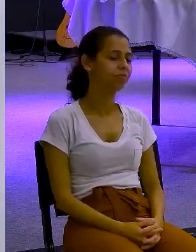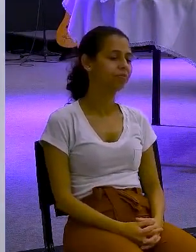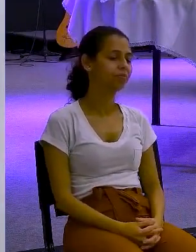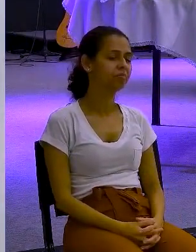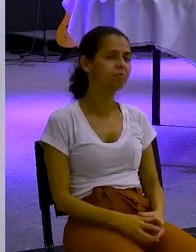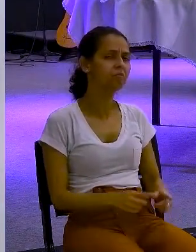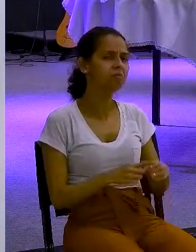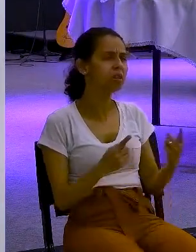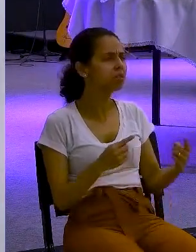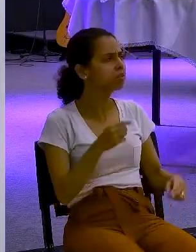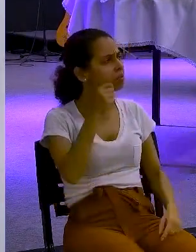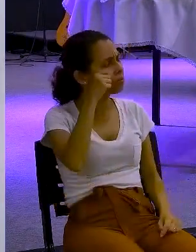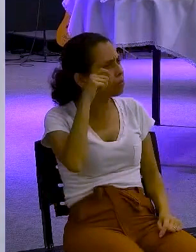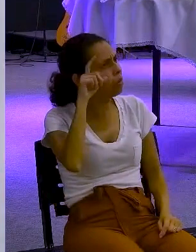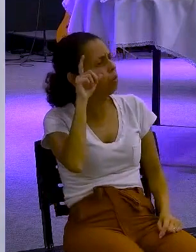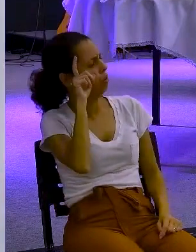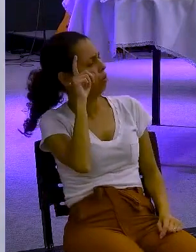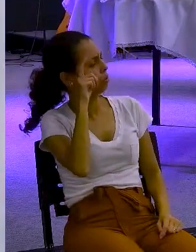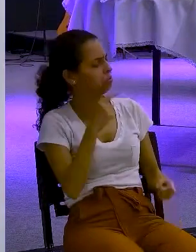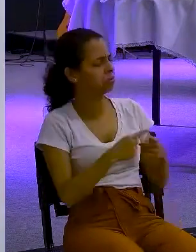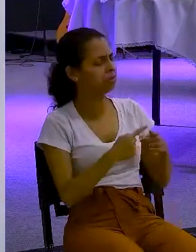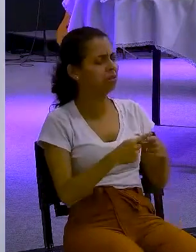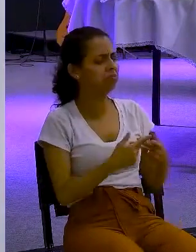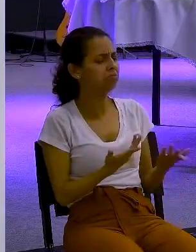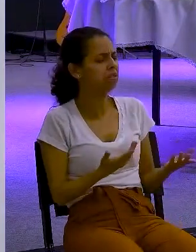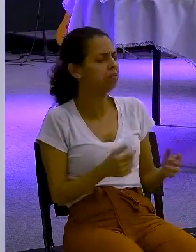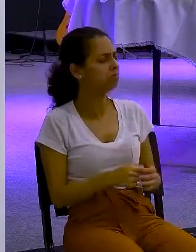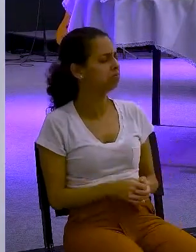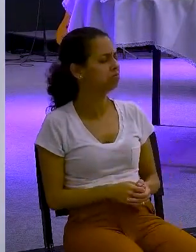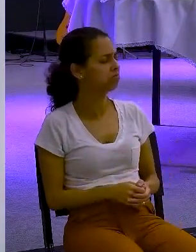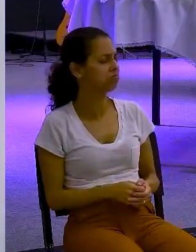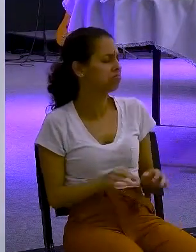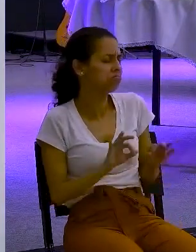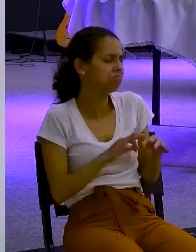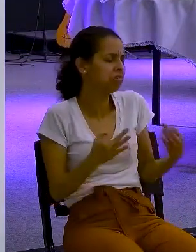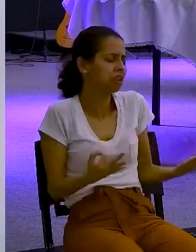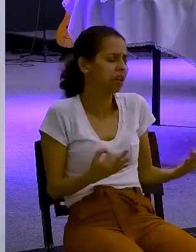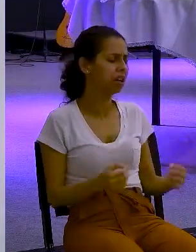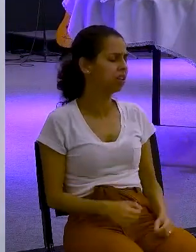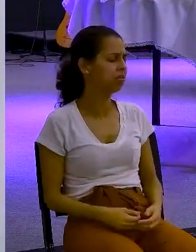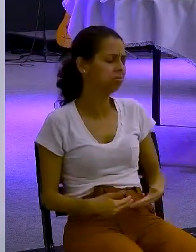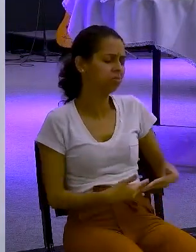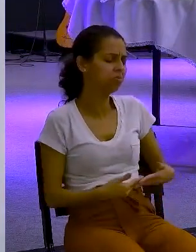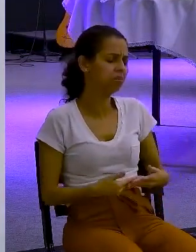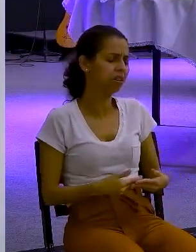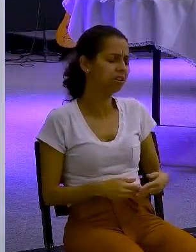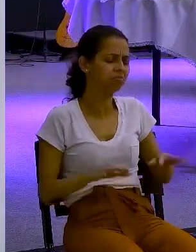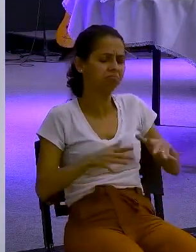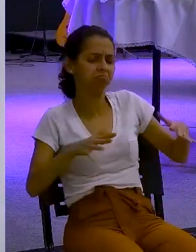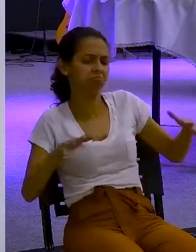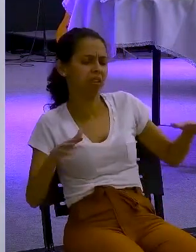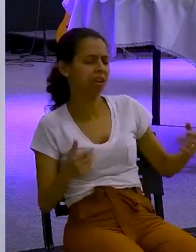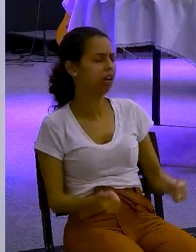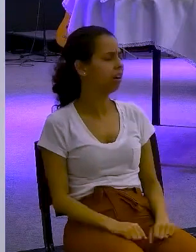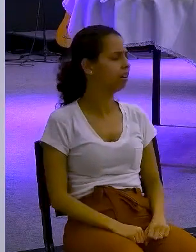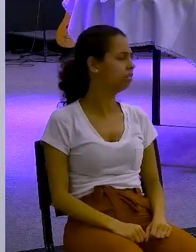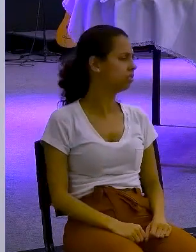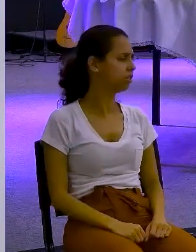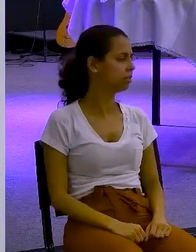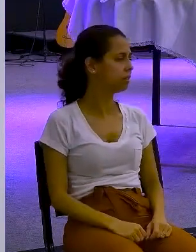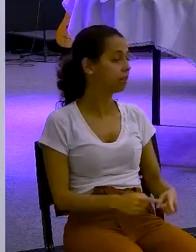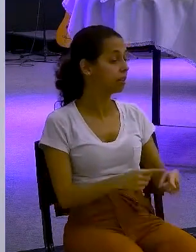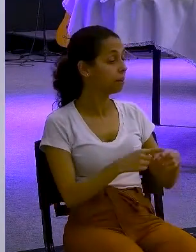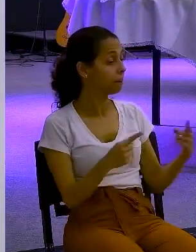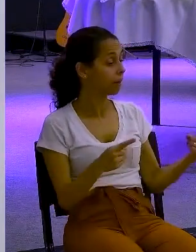Mas é curioso porque talvez você diga assim: ah, pastor, mas é normal o bebê se mexer. Mas a ideia do estremecer aqui é